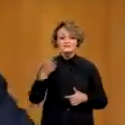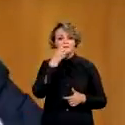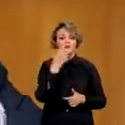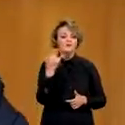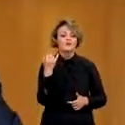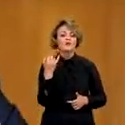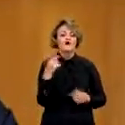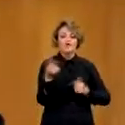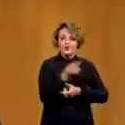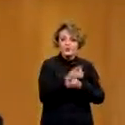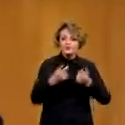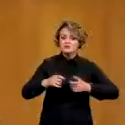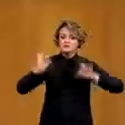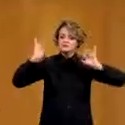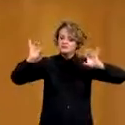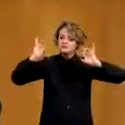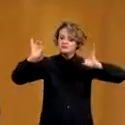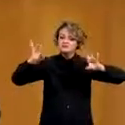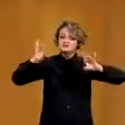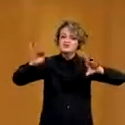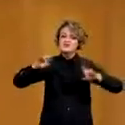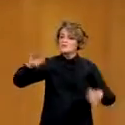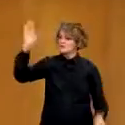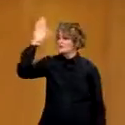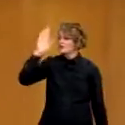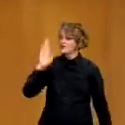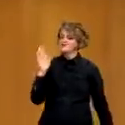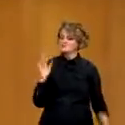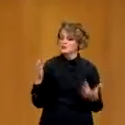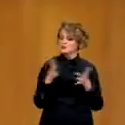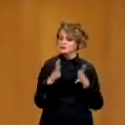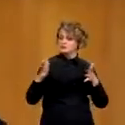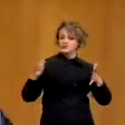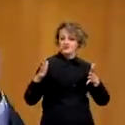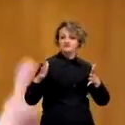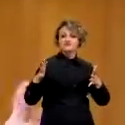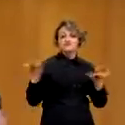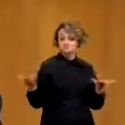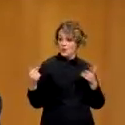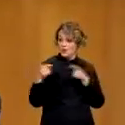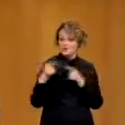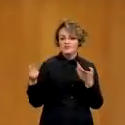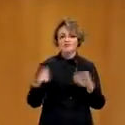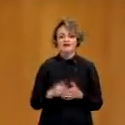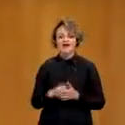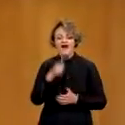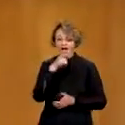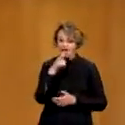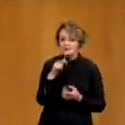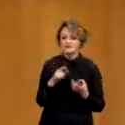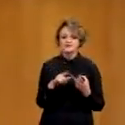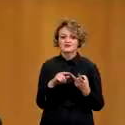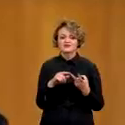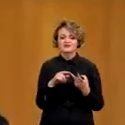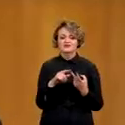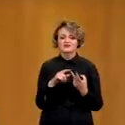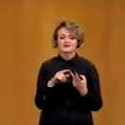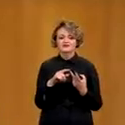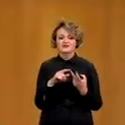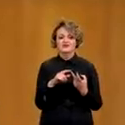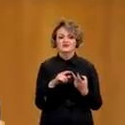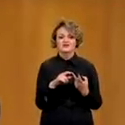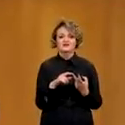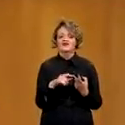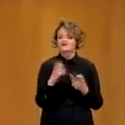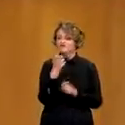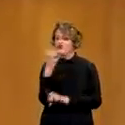econômico extraordinário para um país do tamanho do Brasil, que tem, sabe, a quantidade de água, a quantidade